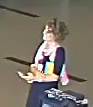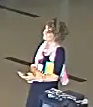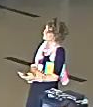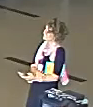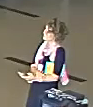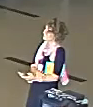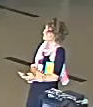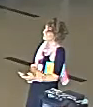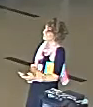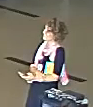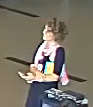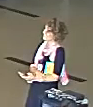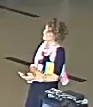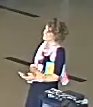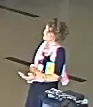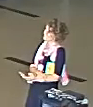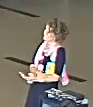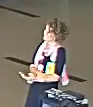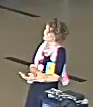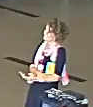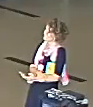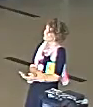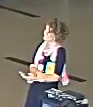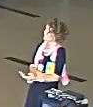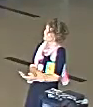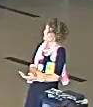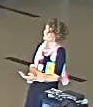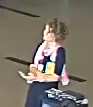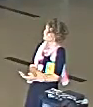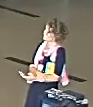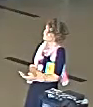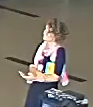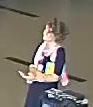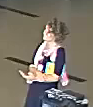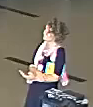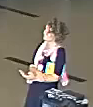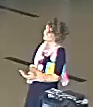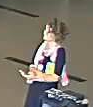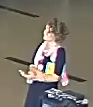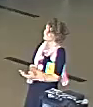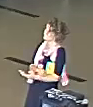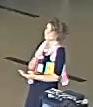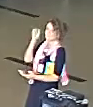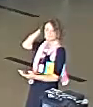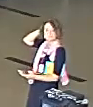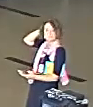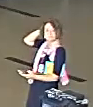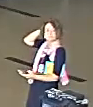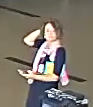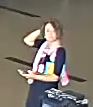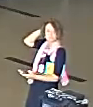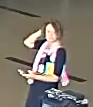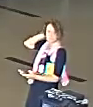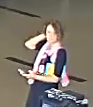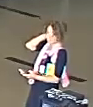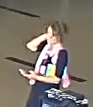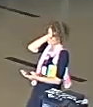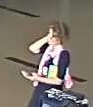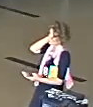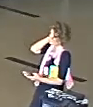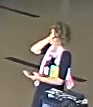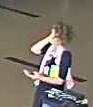mesa que estão representando diversos órgãos aqui pela ordem devido à solicitação do